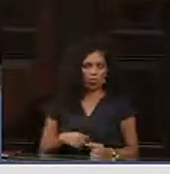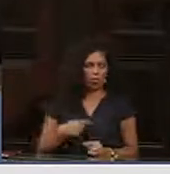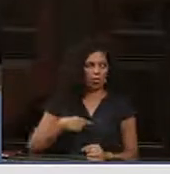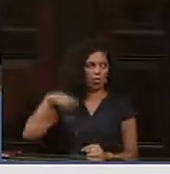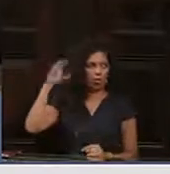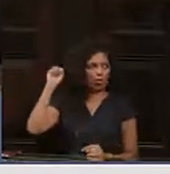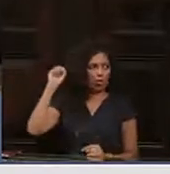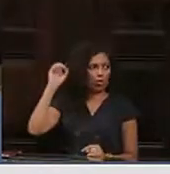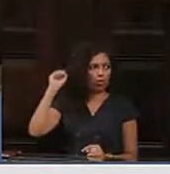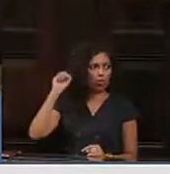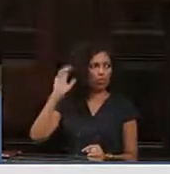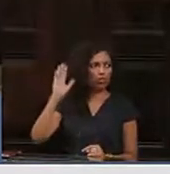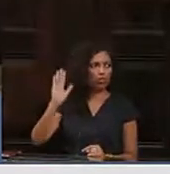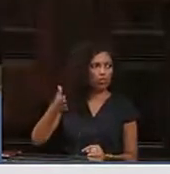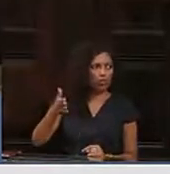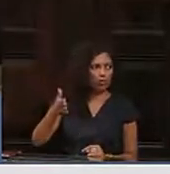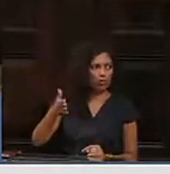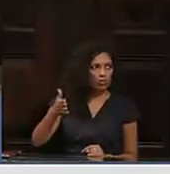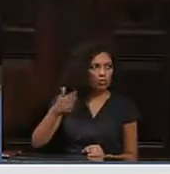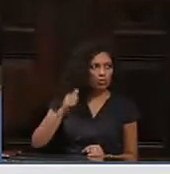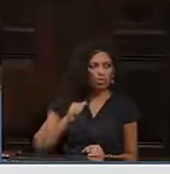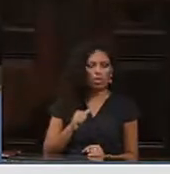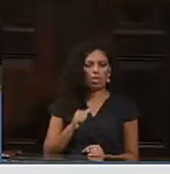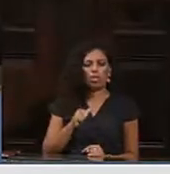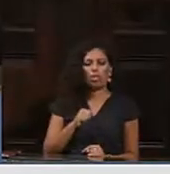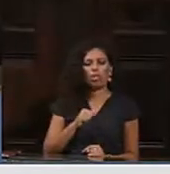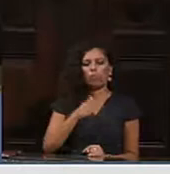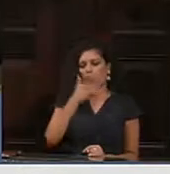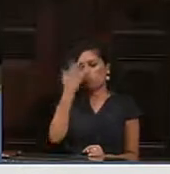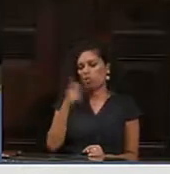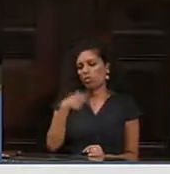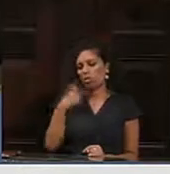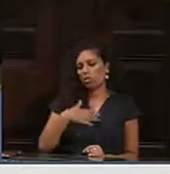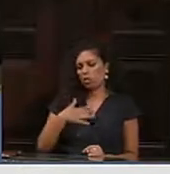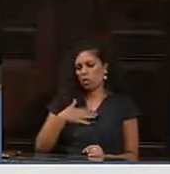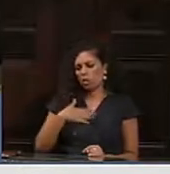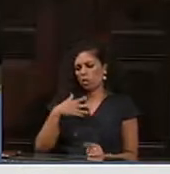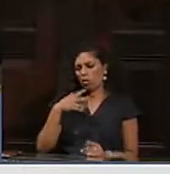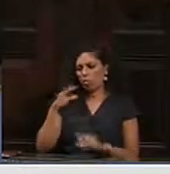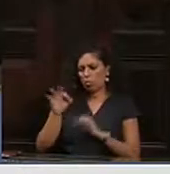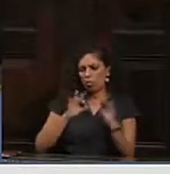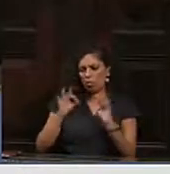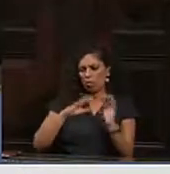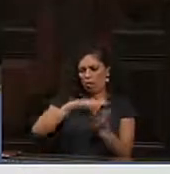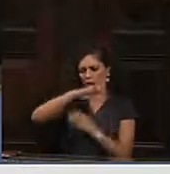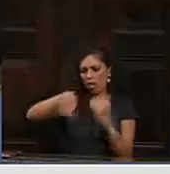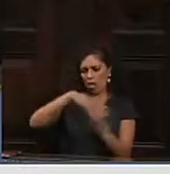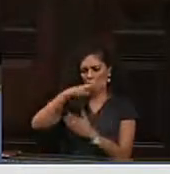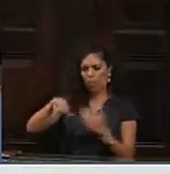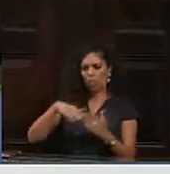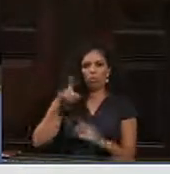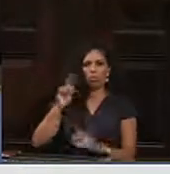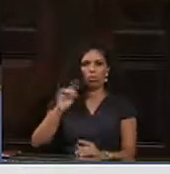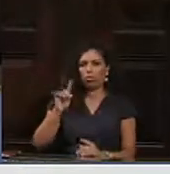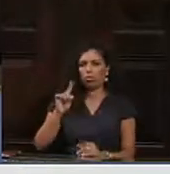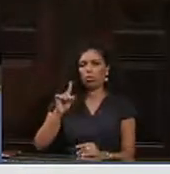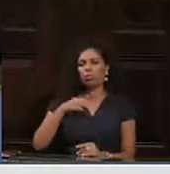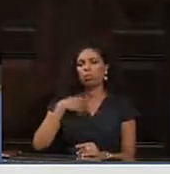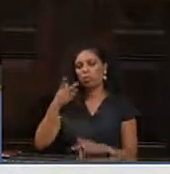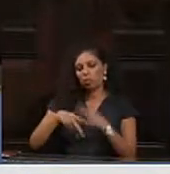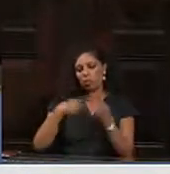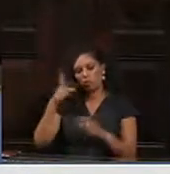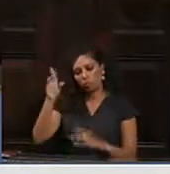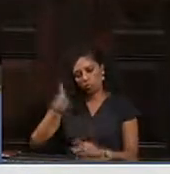grupos, que o deputado Renato Zaca está incitando a tropa quanto oficialato. Não estou fazendo isso. Direito do policial